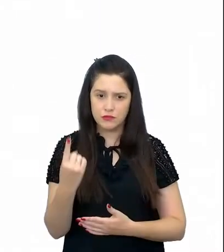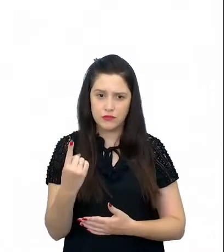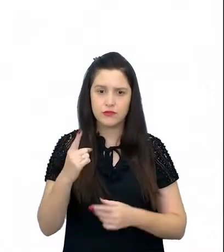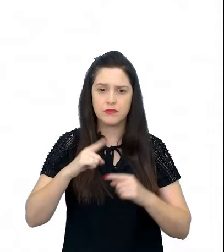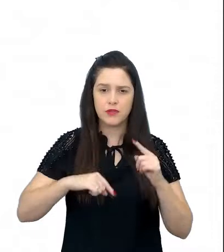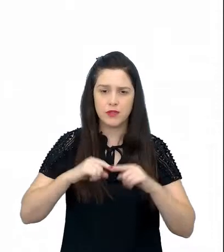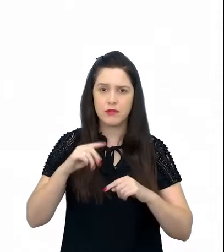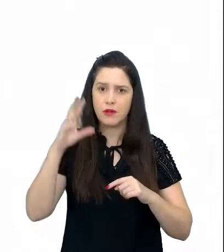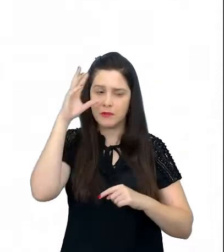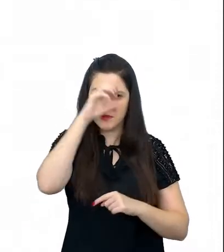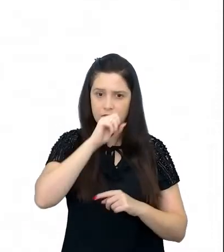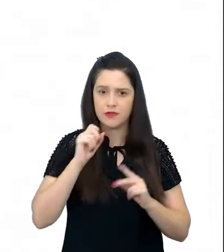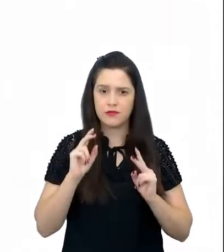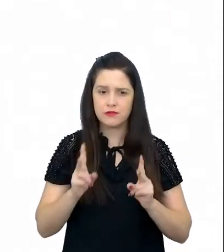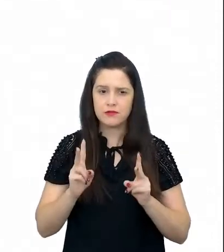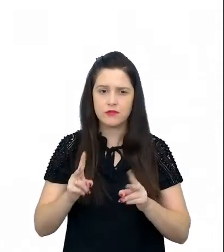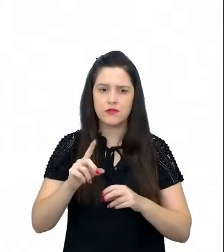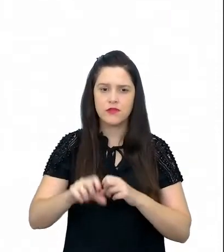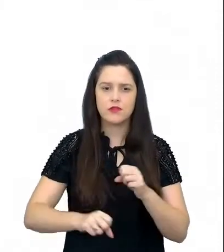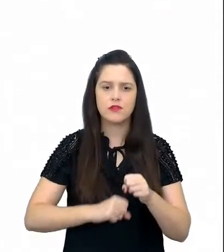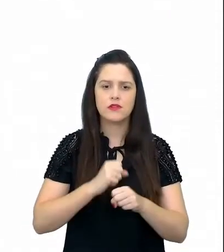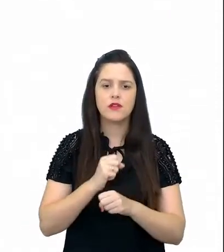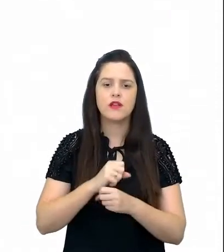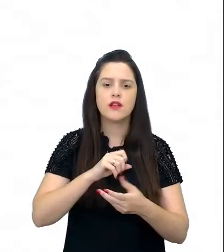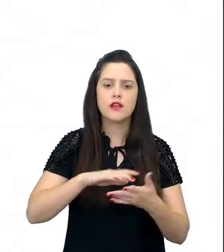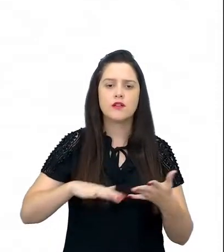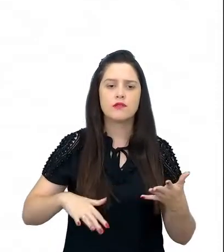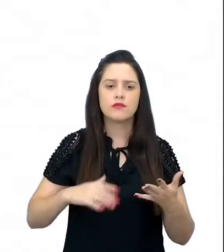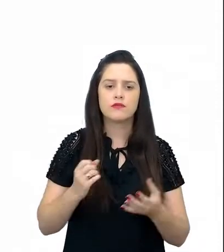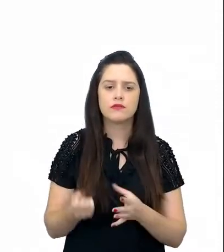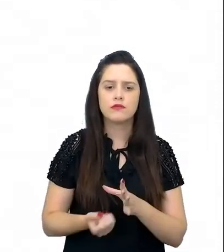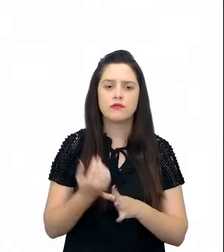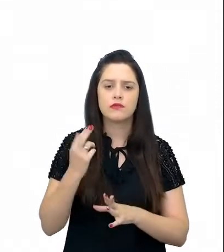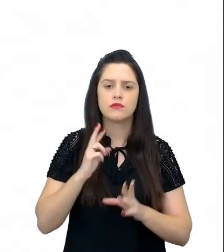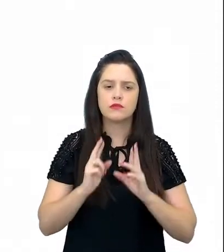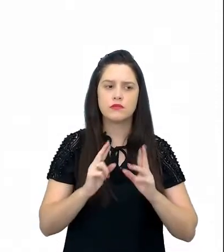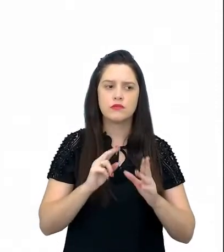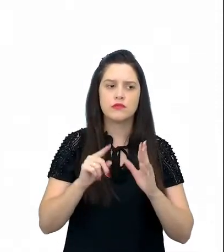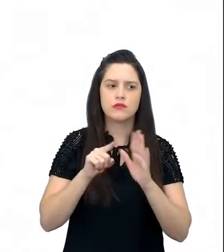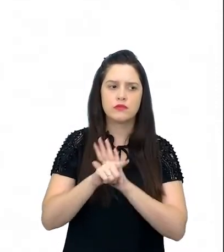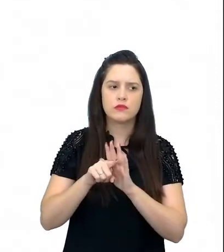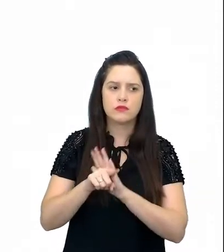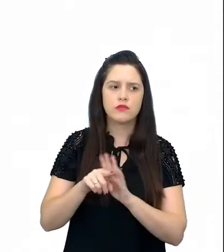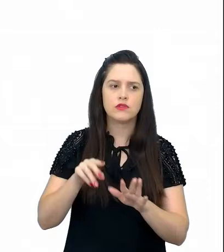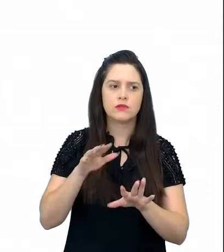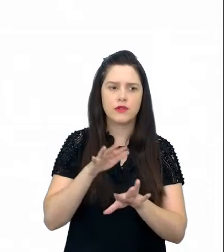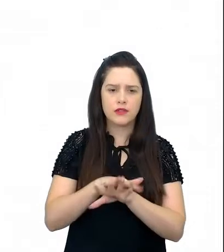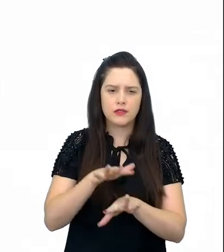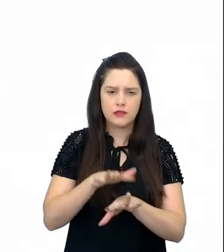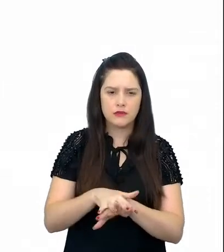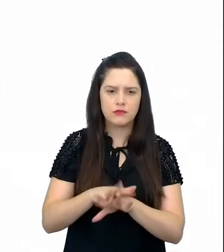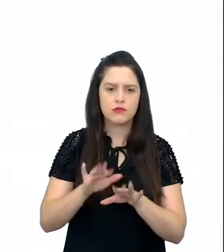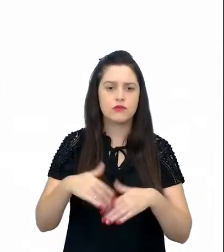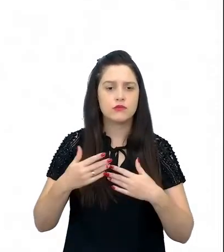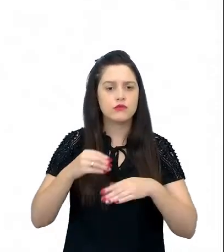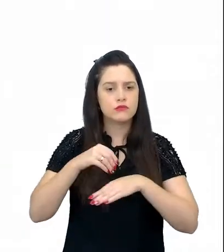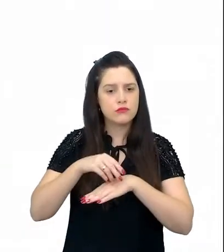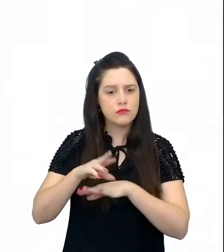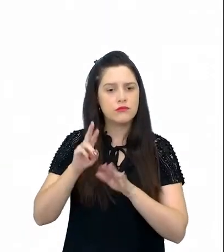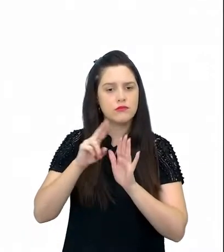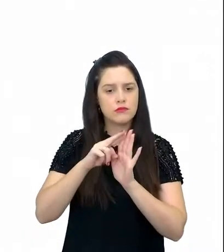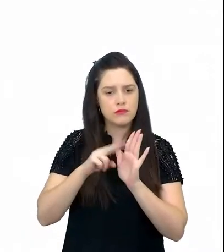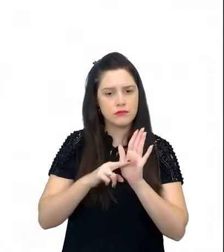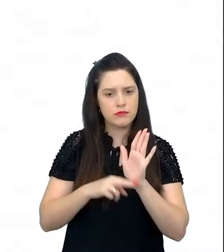Aprender Sempre, evidenciando as atividades que favoreçam a realização da investigação matemática. Sugerir